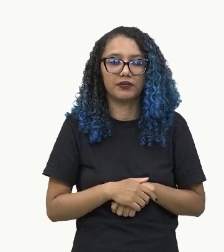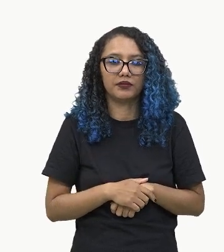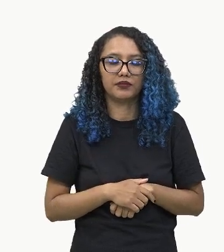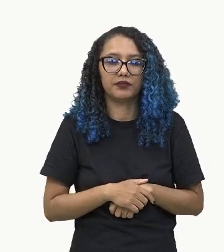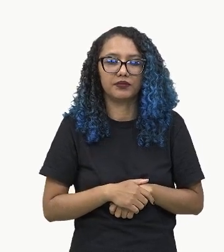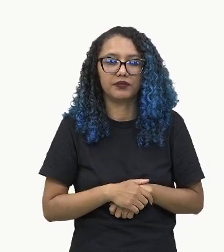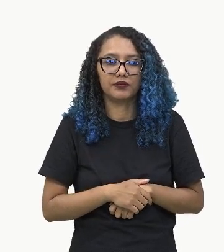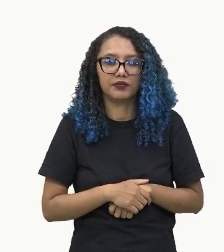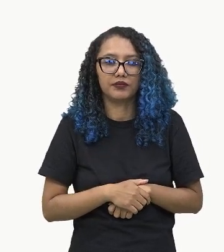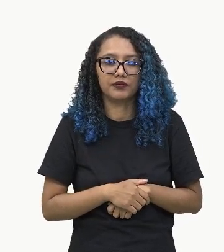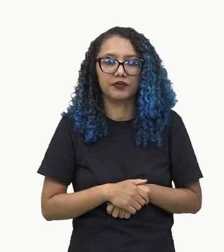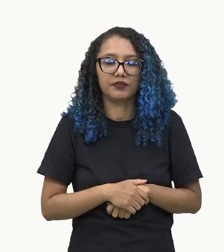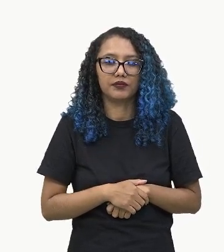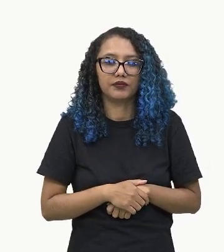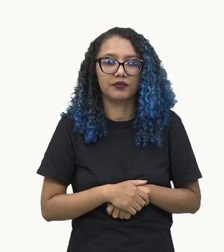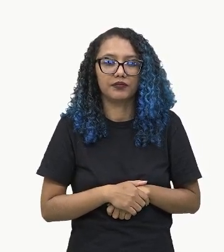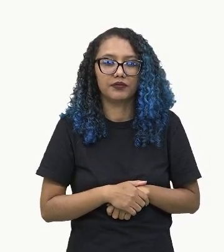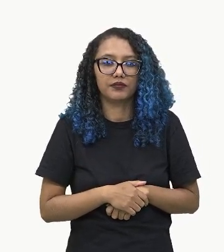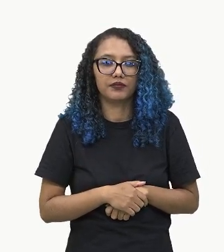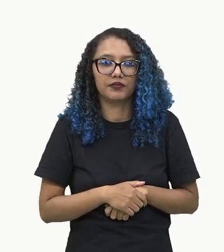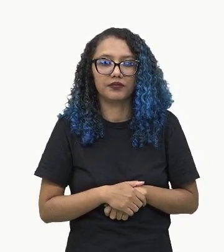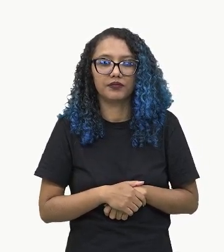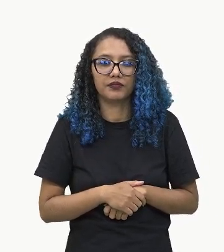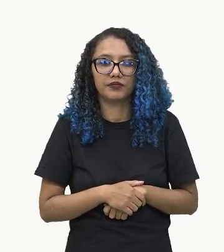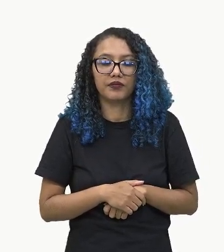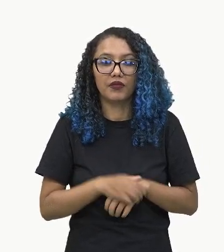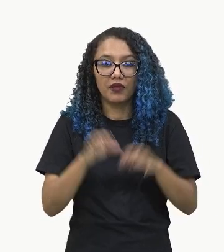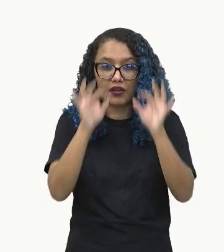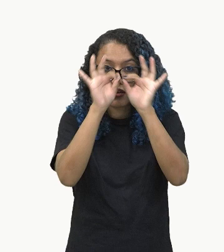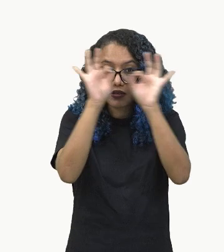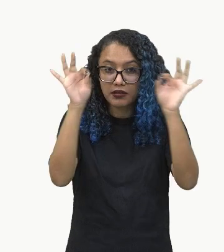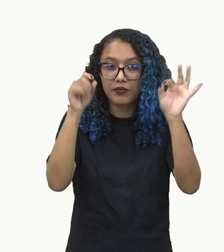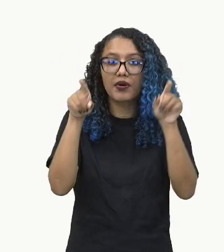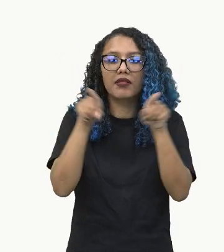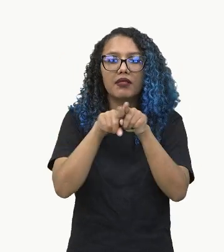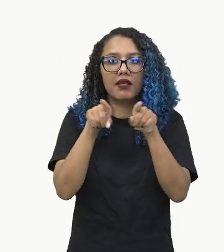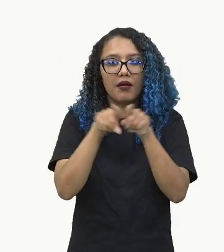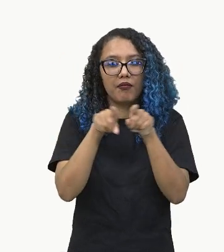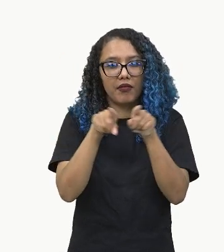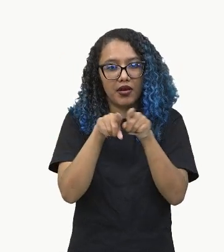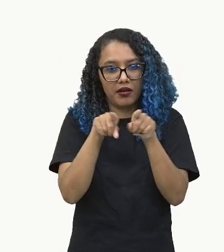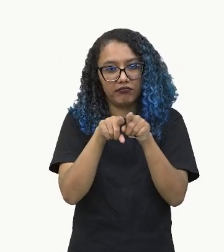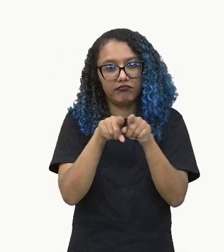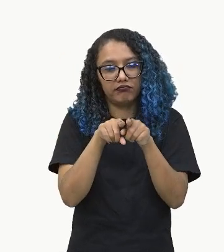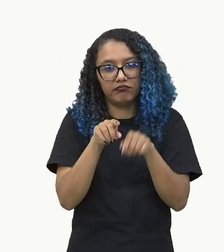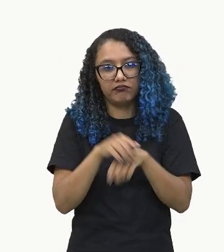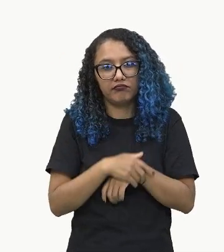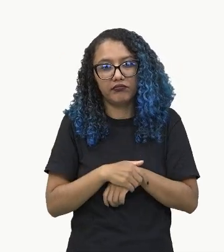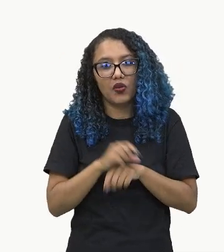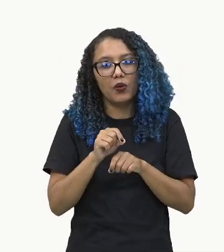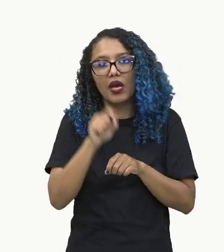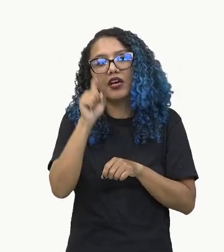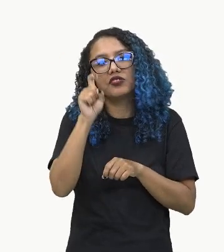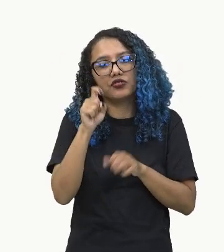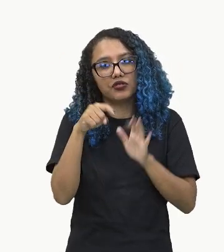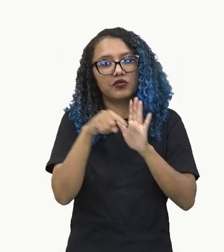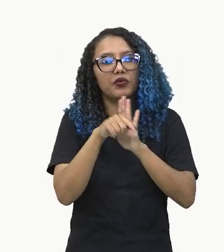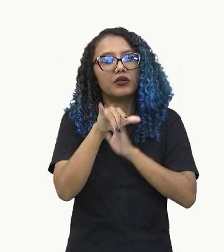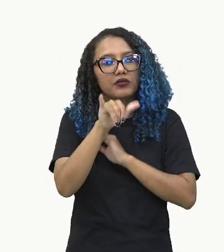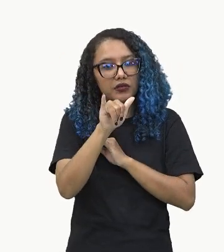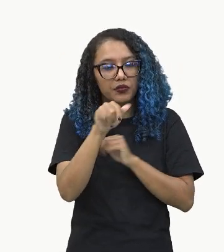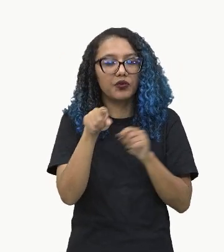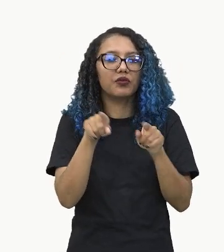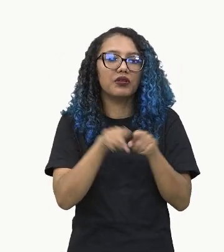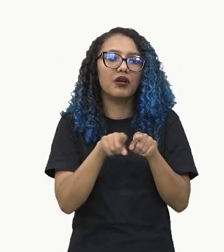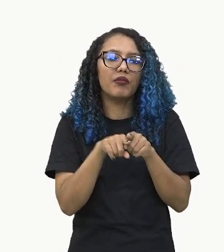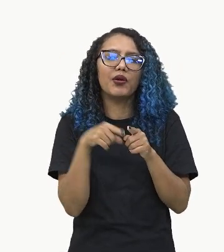coisa aqui em cima, tá? Esse pedaço aqui também, ele é x menos y. Por